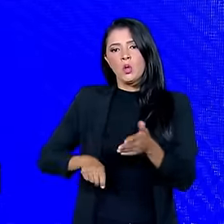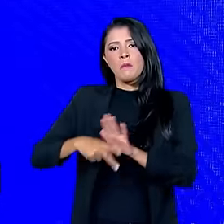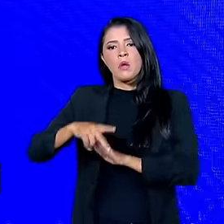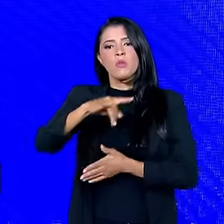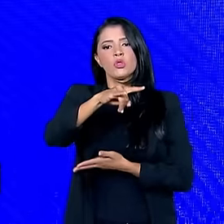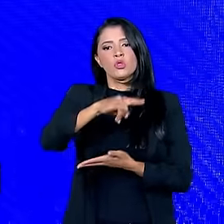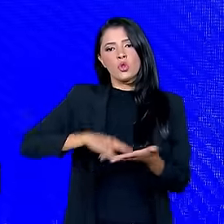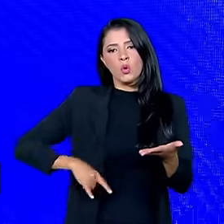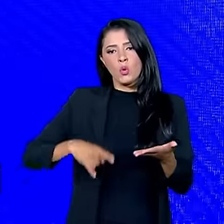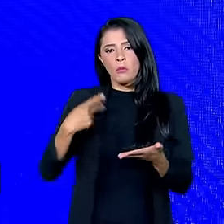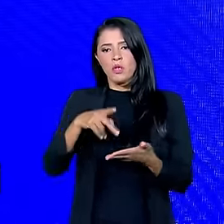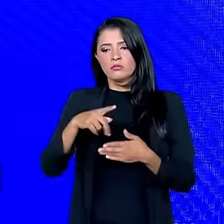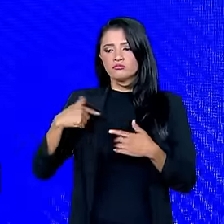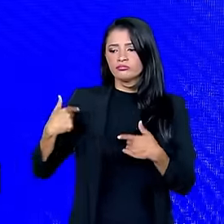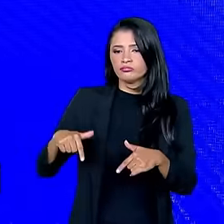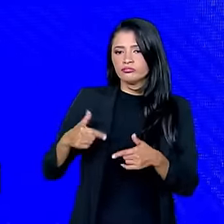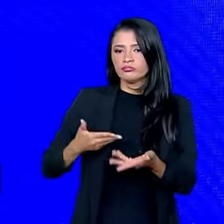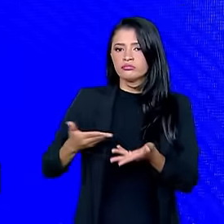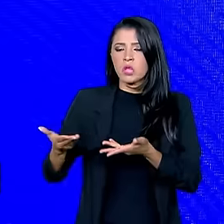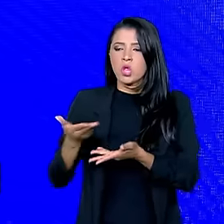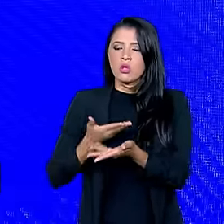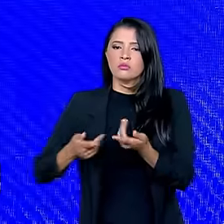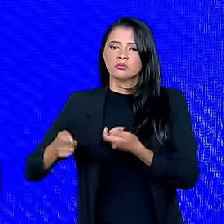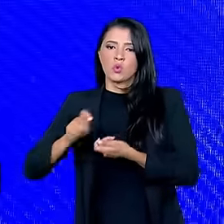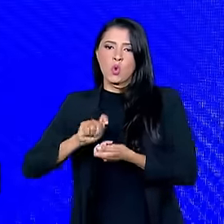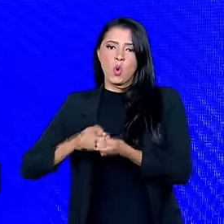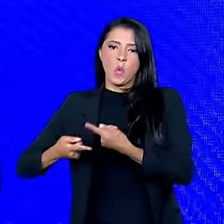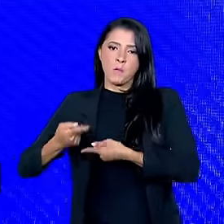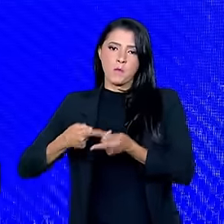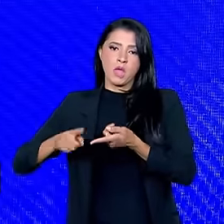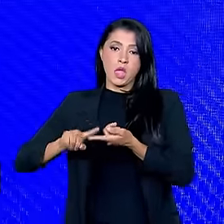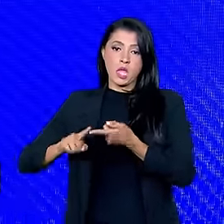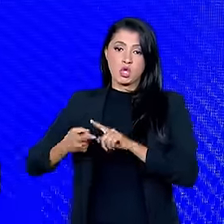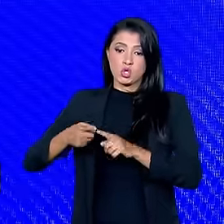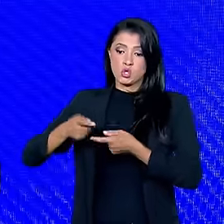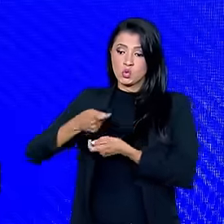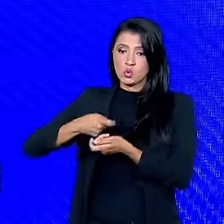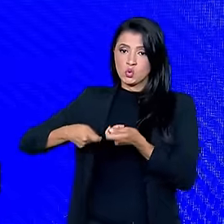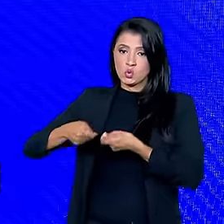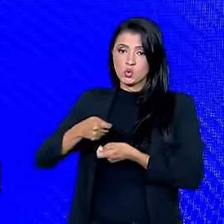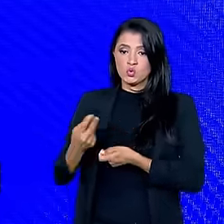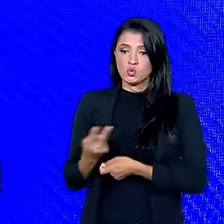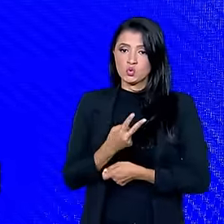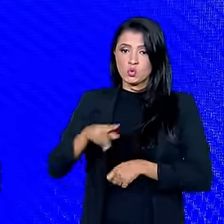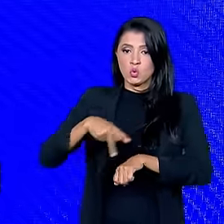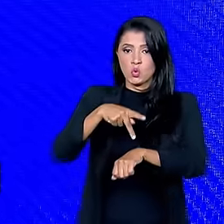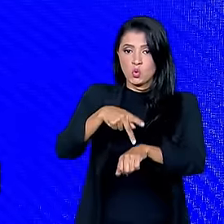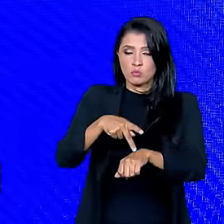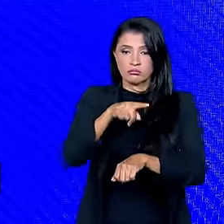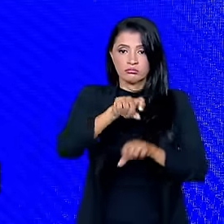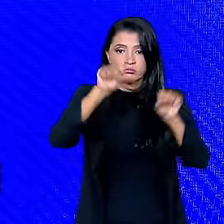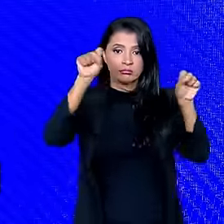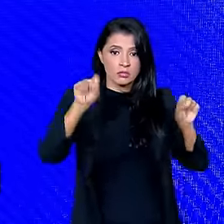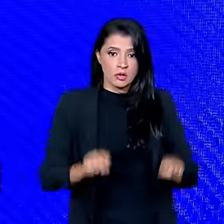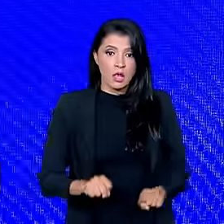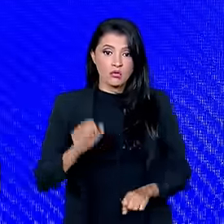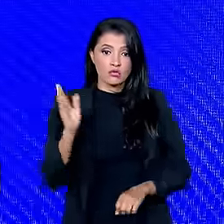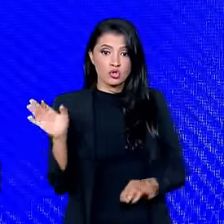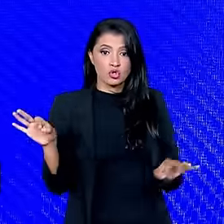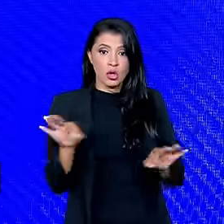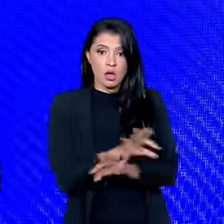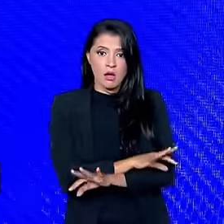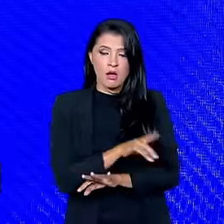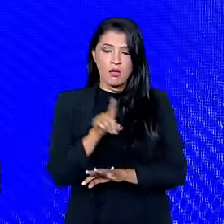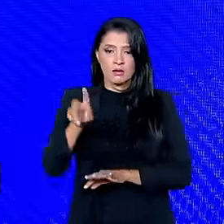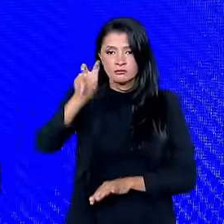documentos para operações de comércio bilateral. Com esse sistema, que já está em vigor em nosso comércio com o